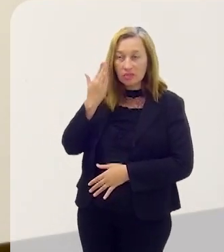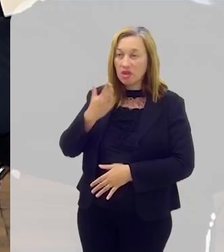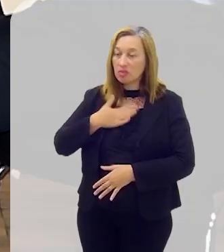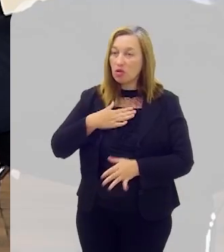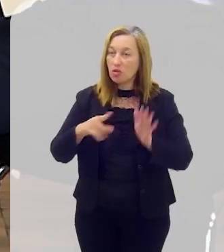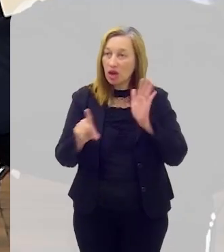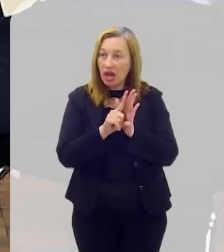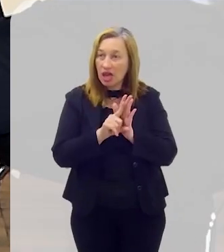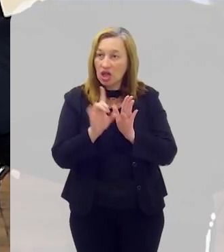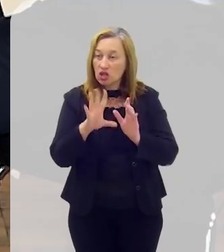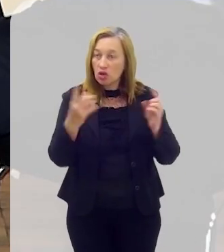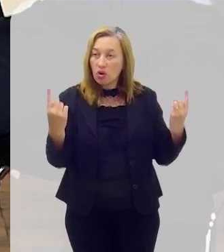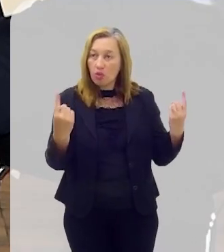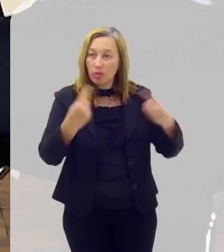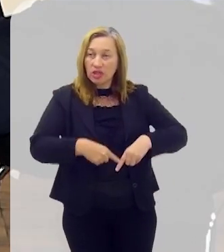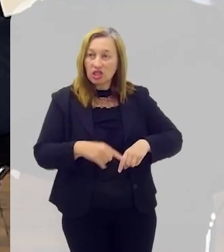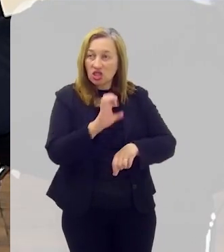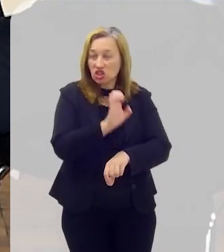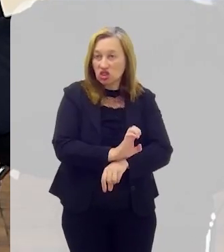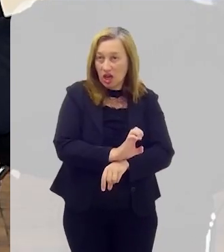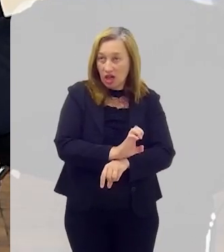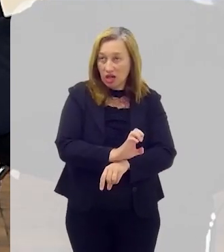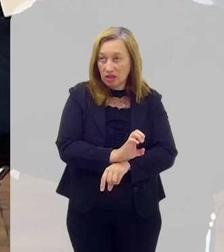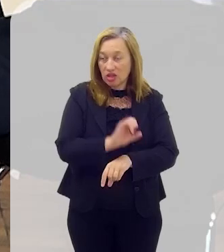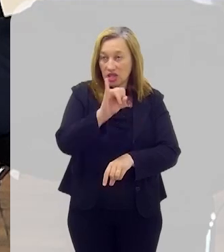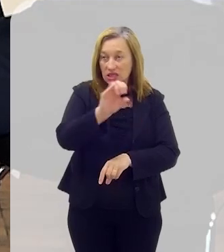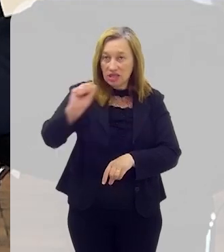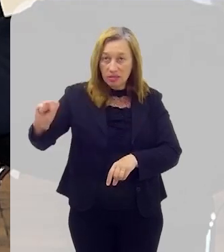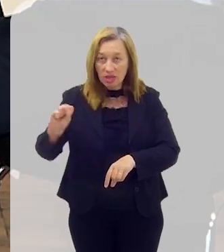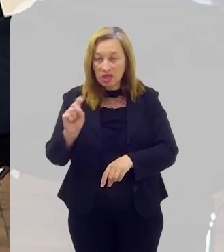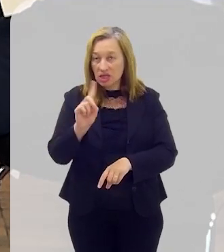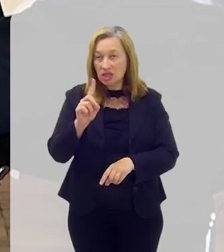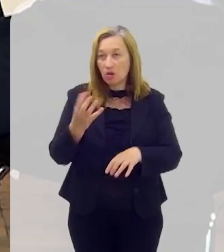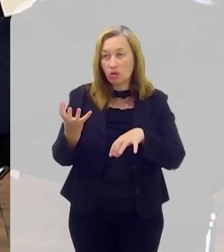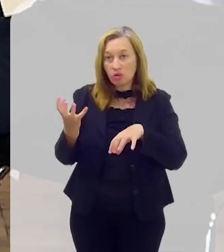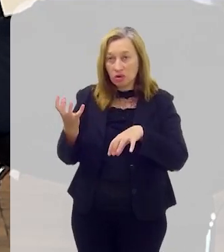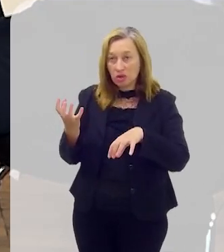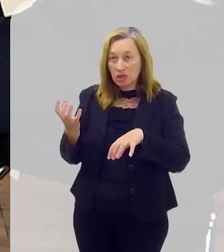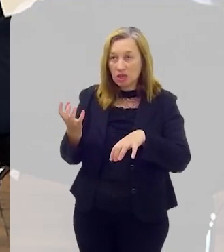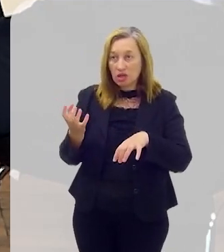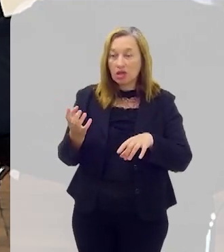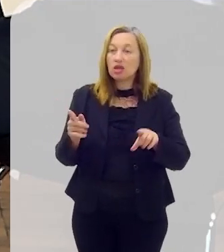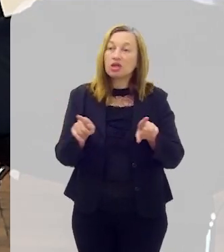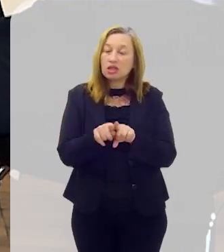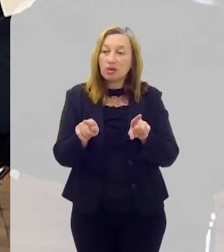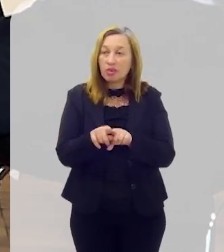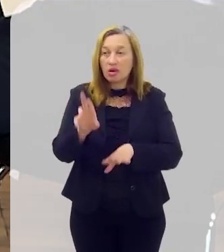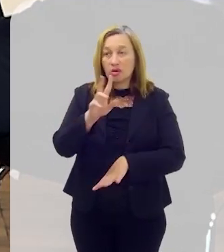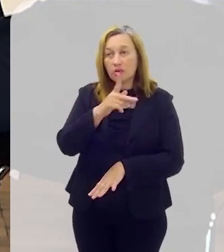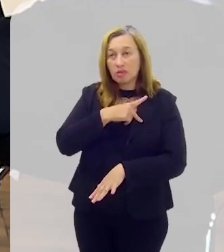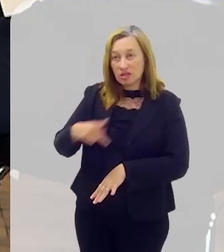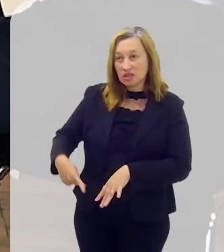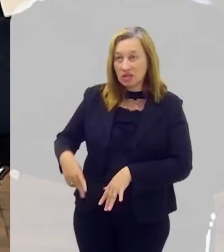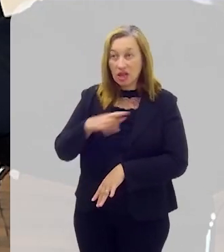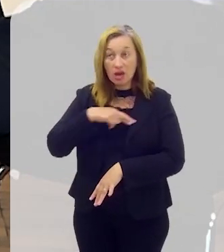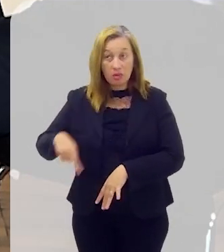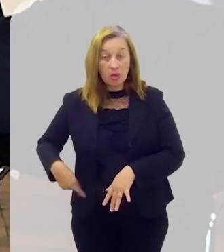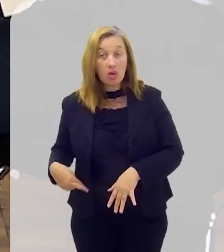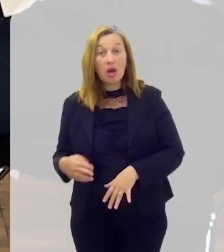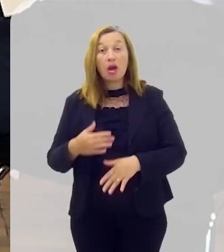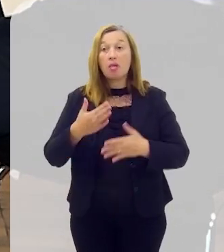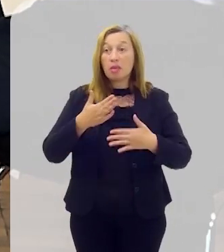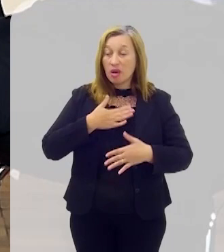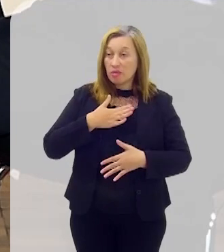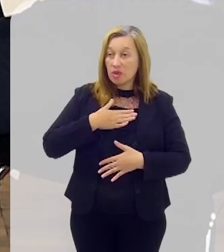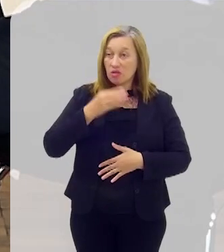entendimento, só competia ao Estado legislar sobre o ICMS, e não ao Congresso Nacional, nem ao presidente da República. No meu entendimento,